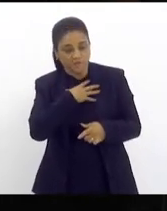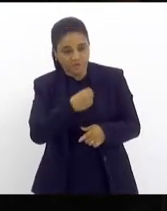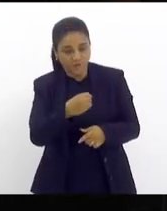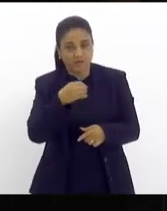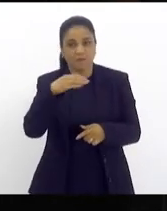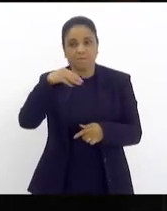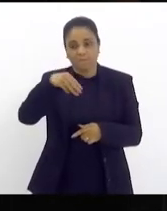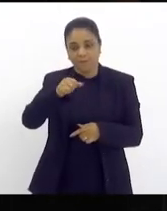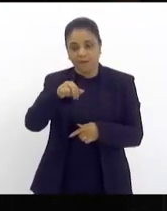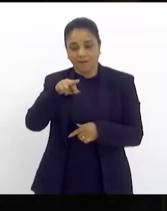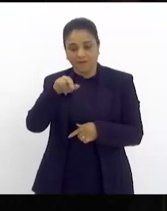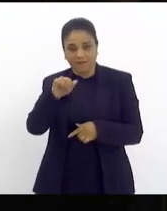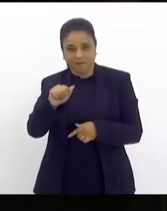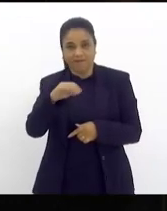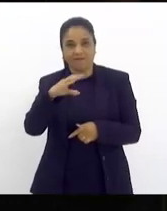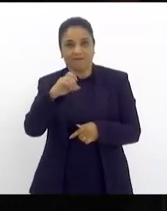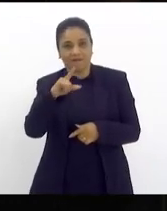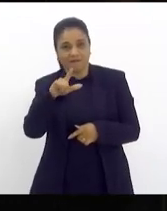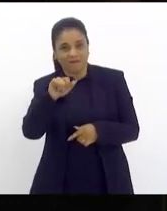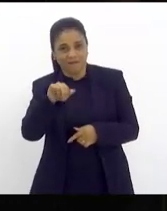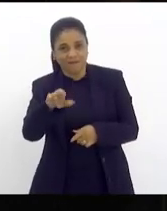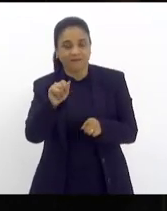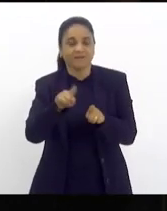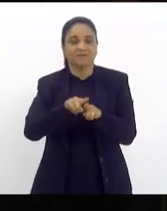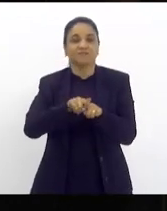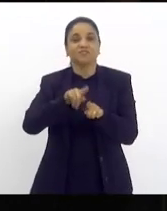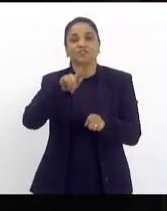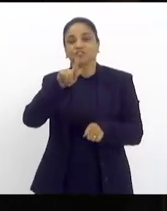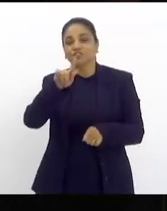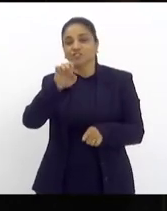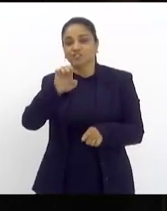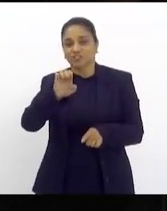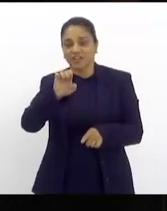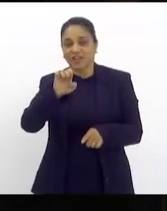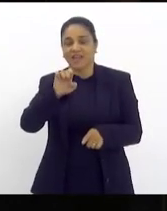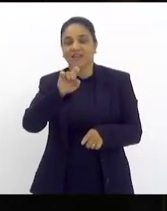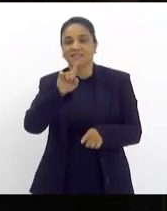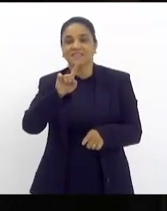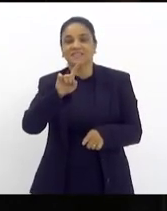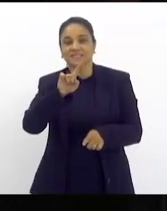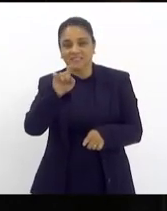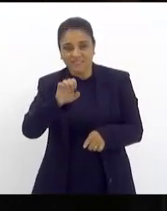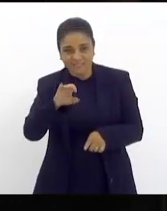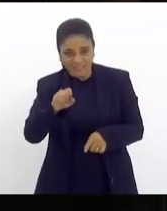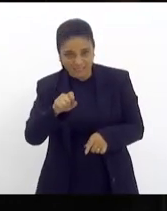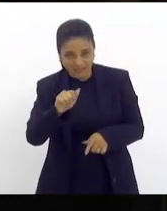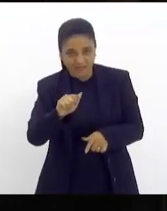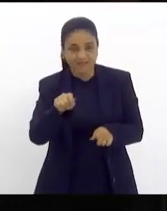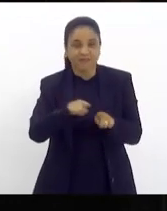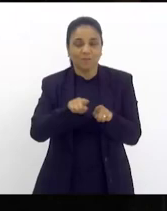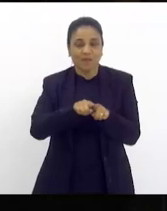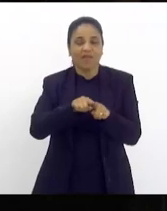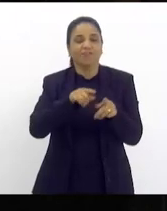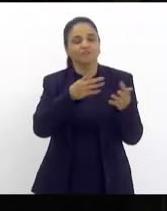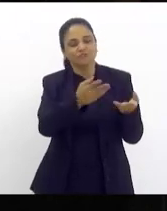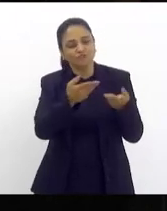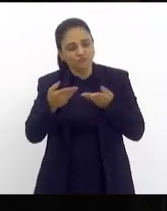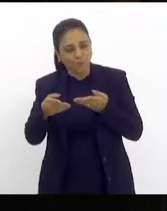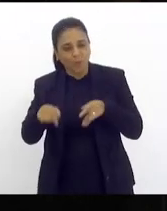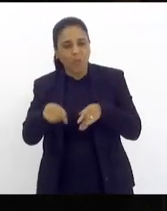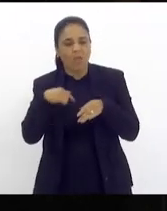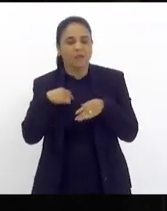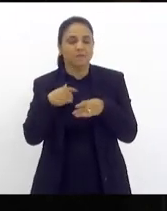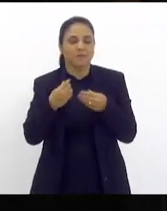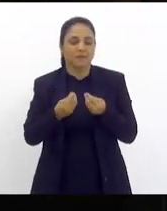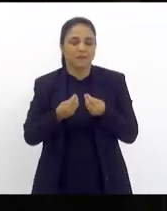sábados que eu tiro o Rubão de casa, seja para bater um papo, ter conselho, fazer visita, todas as tardes que eu pego ele para tomar cerveja, demoro